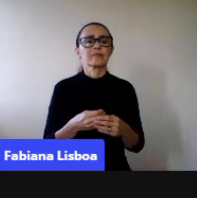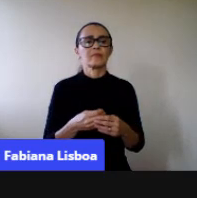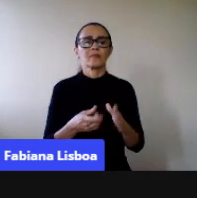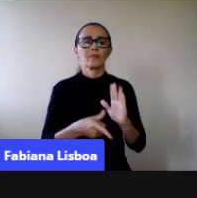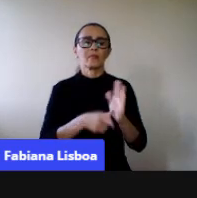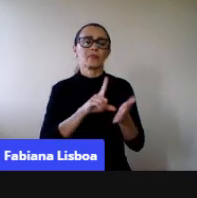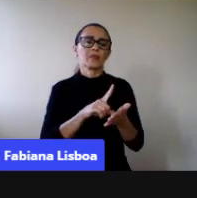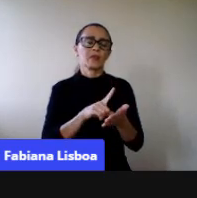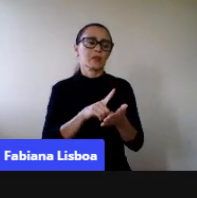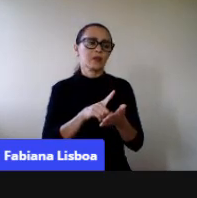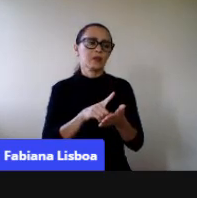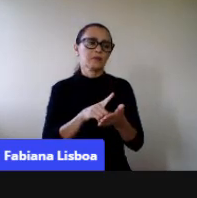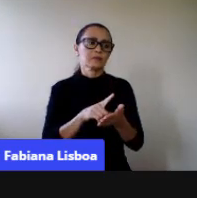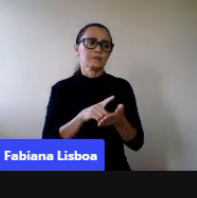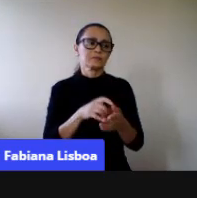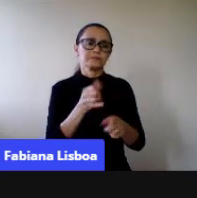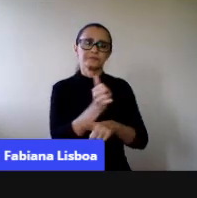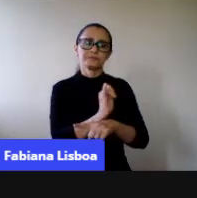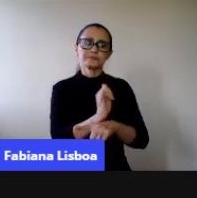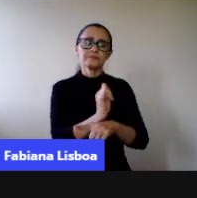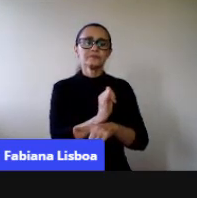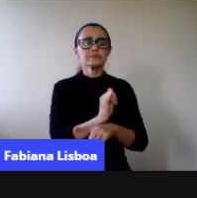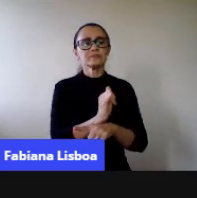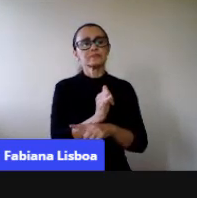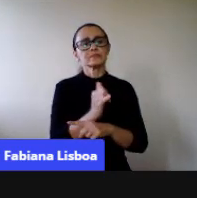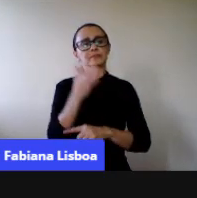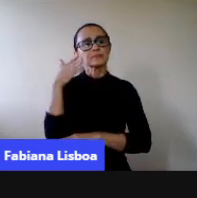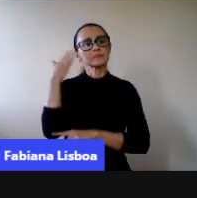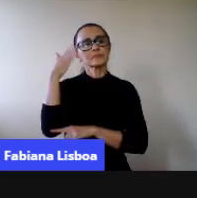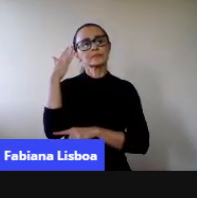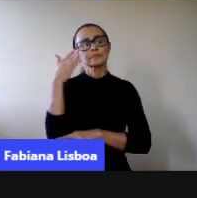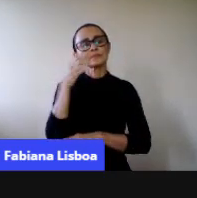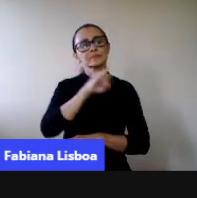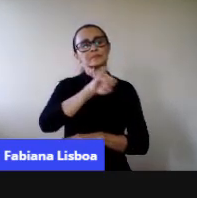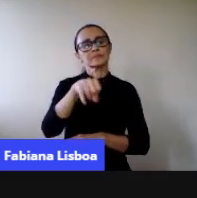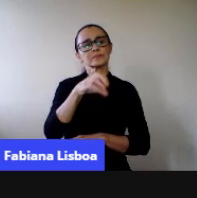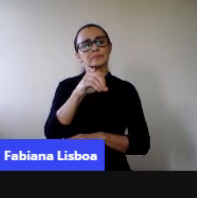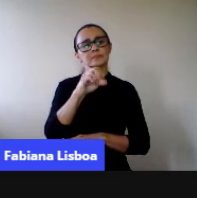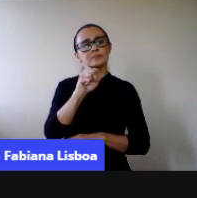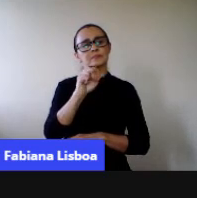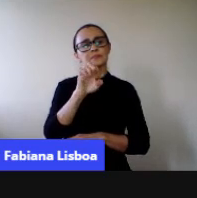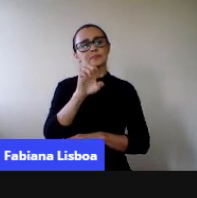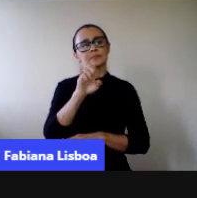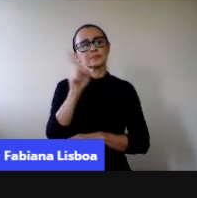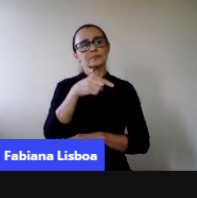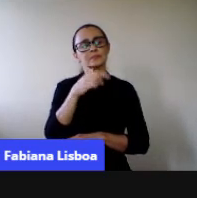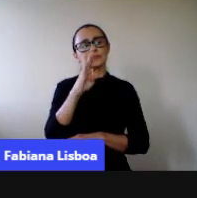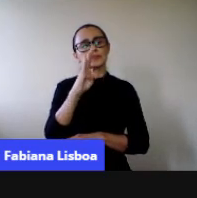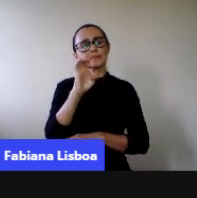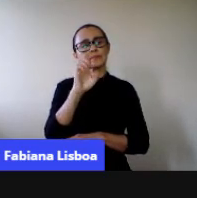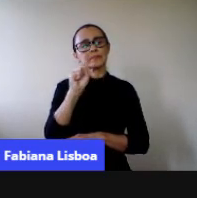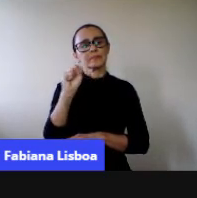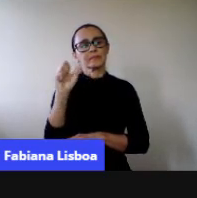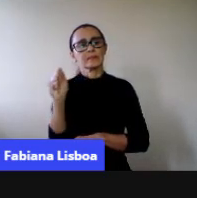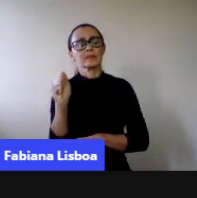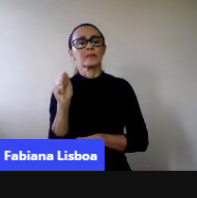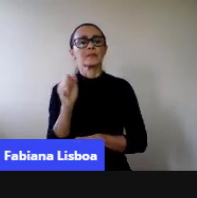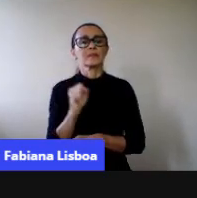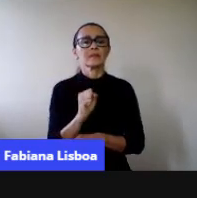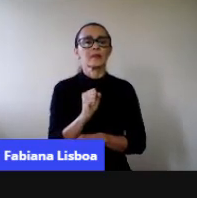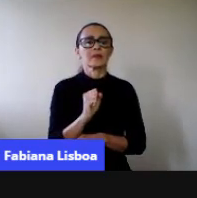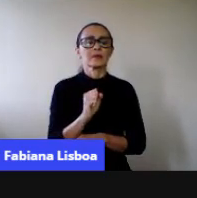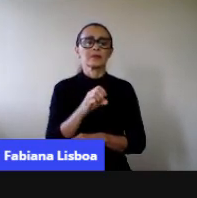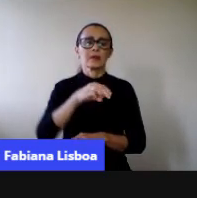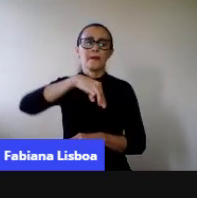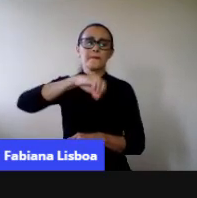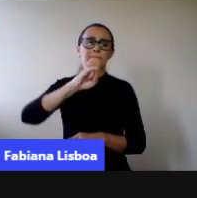está disponível no YouTube, é uma palestra do professor José Ribabar Bessa Freire, o nome dela é Mídias e Terras